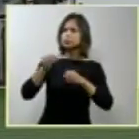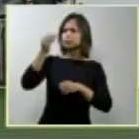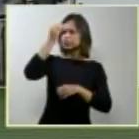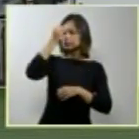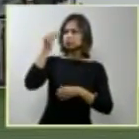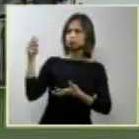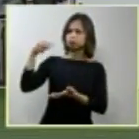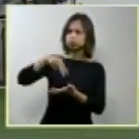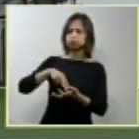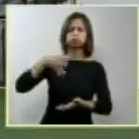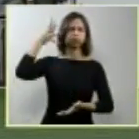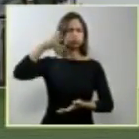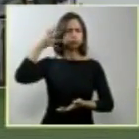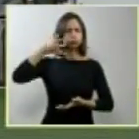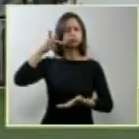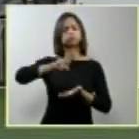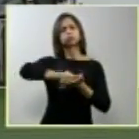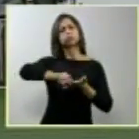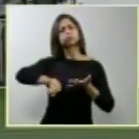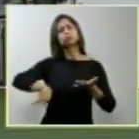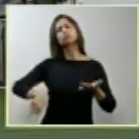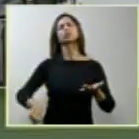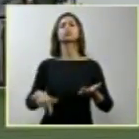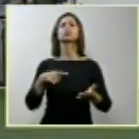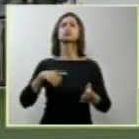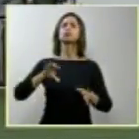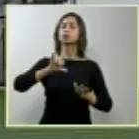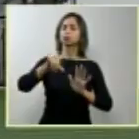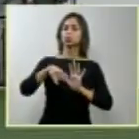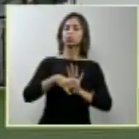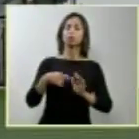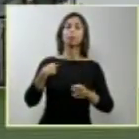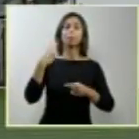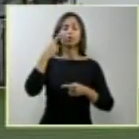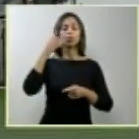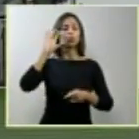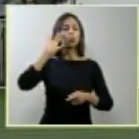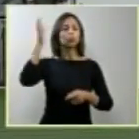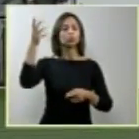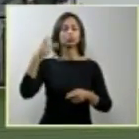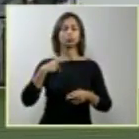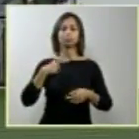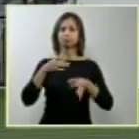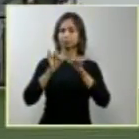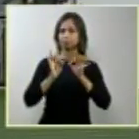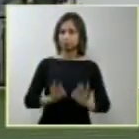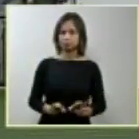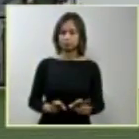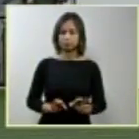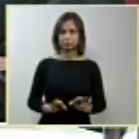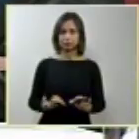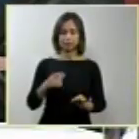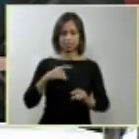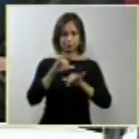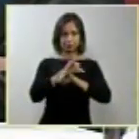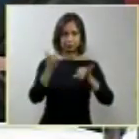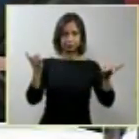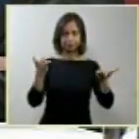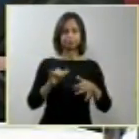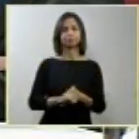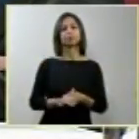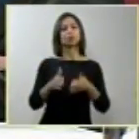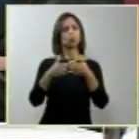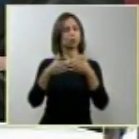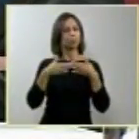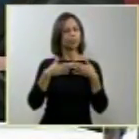mais diversos setores para ter uma decisão devidamente informada. Eu peço que